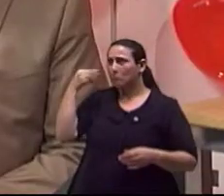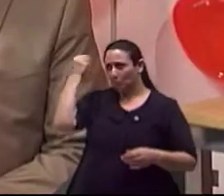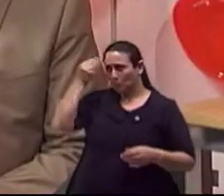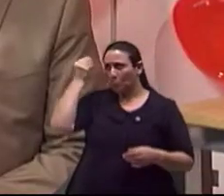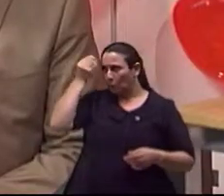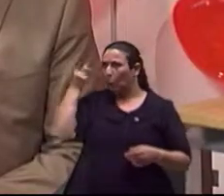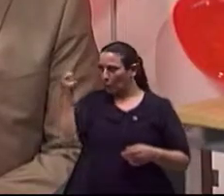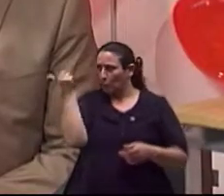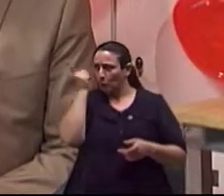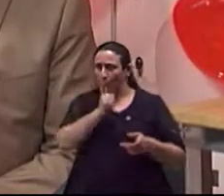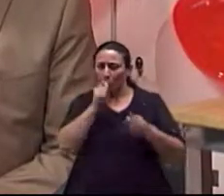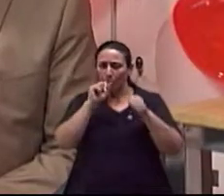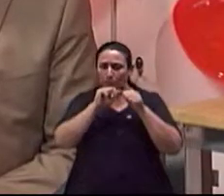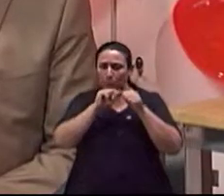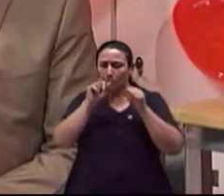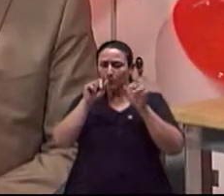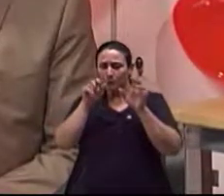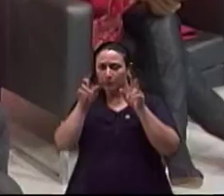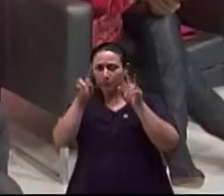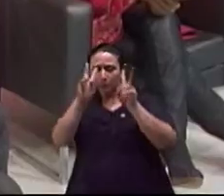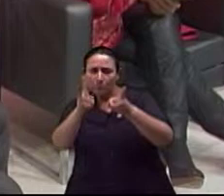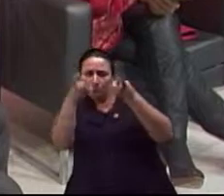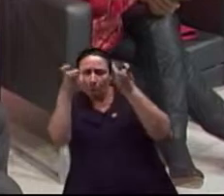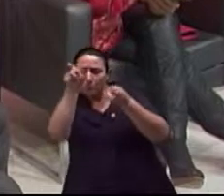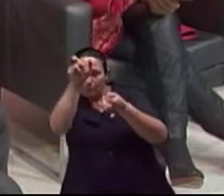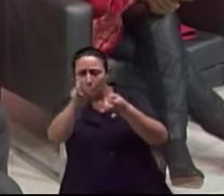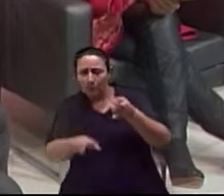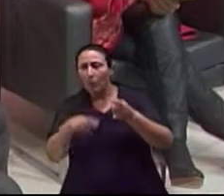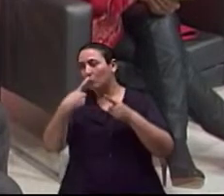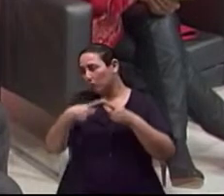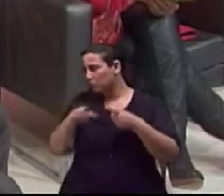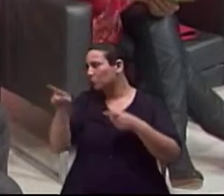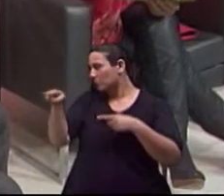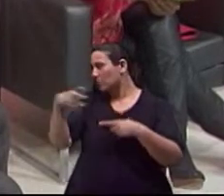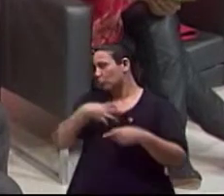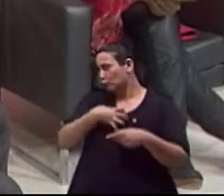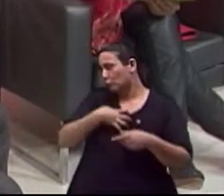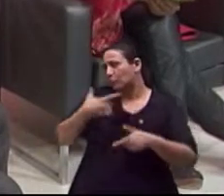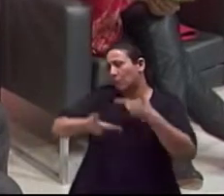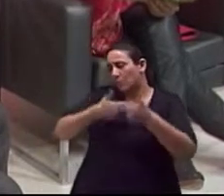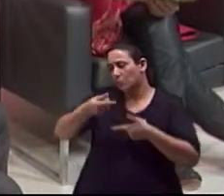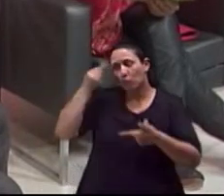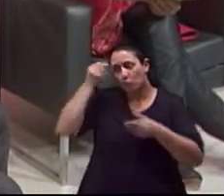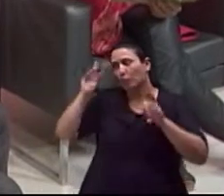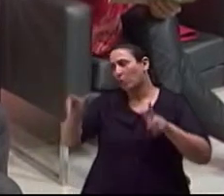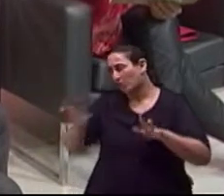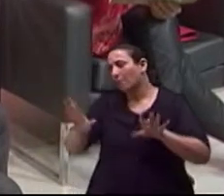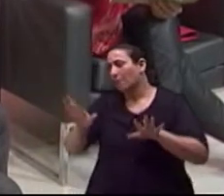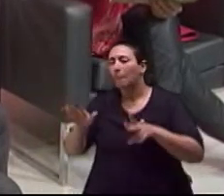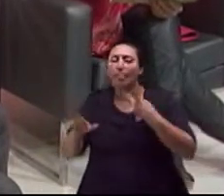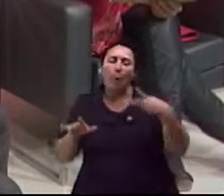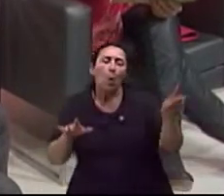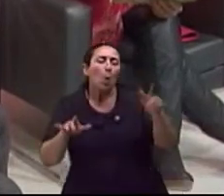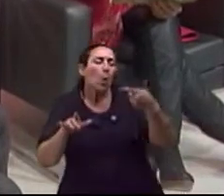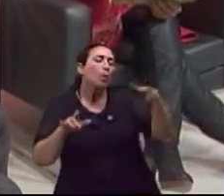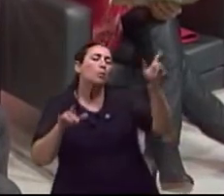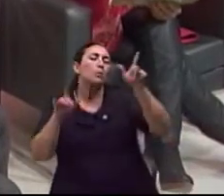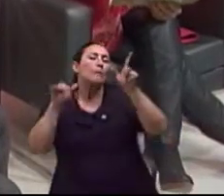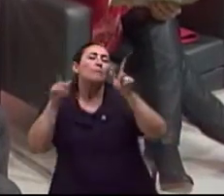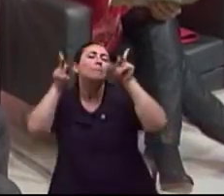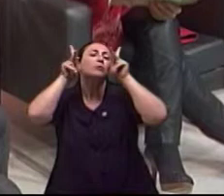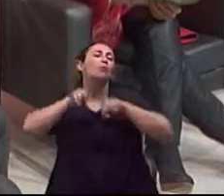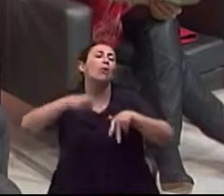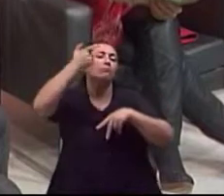importante porque é é um é um uma forma de trabalho né de um psicólogo diferenciado de uma pessoa que trabalha só com a